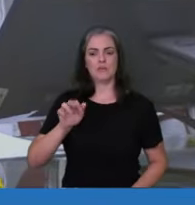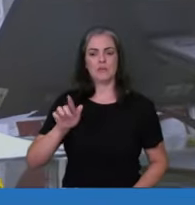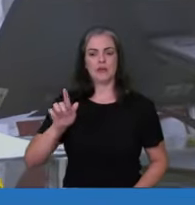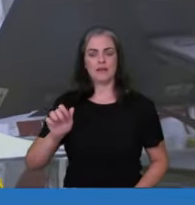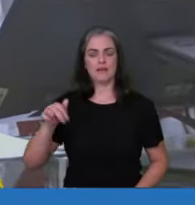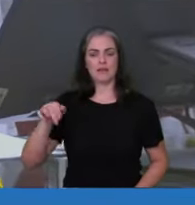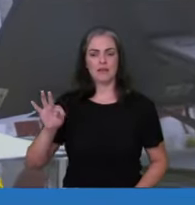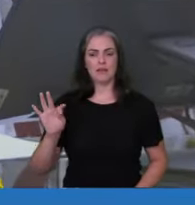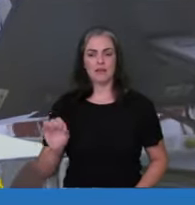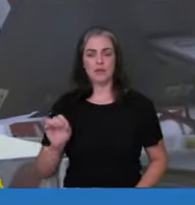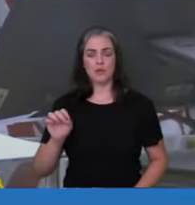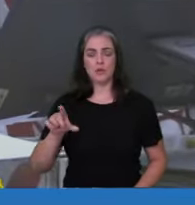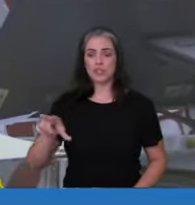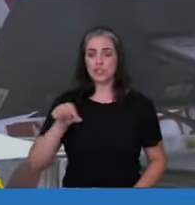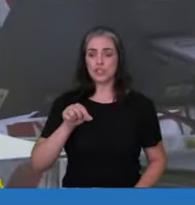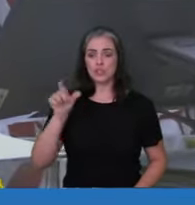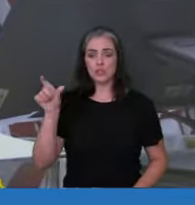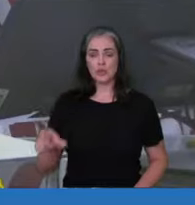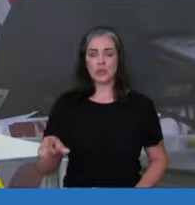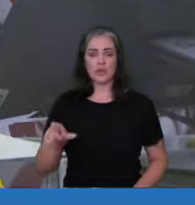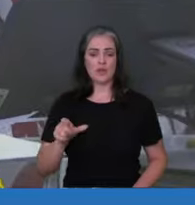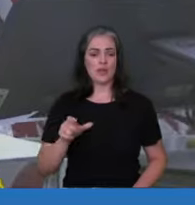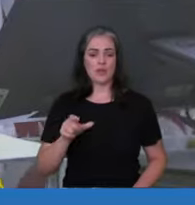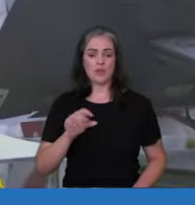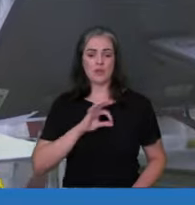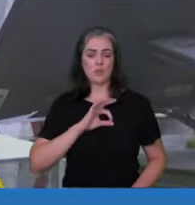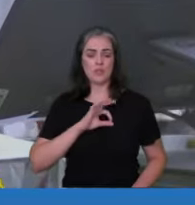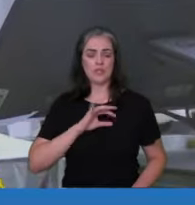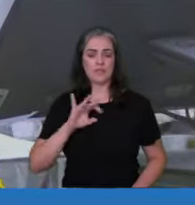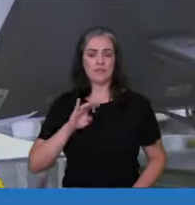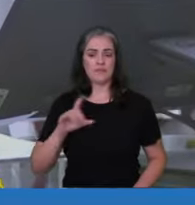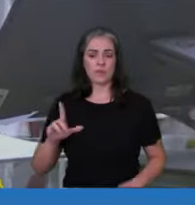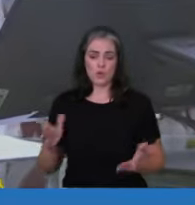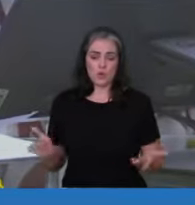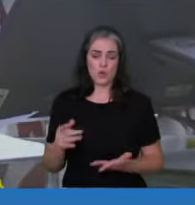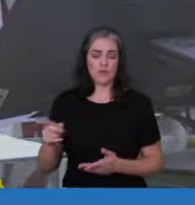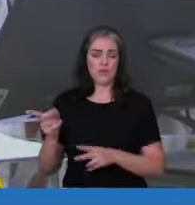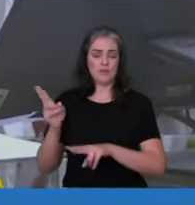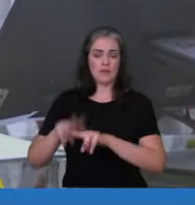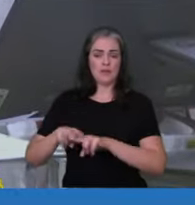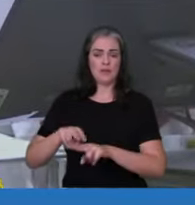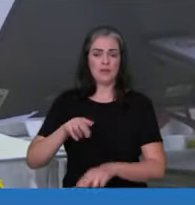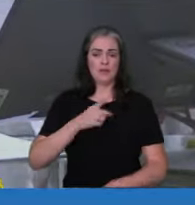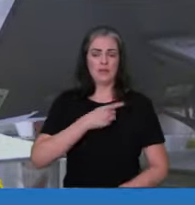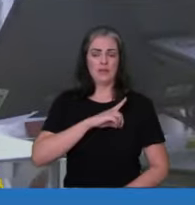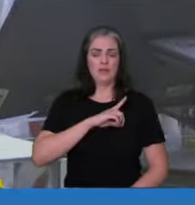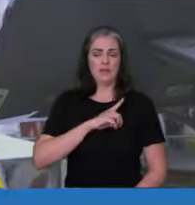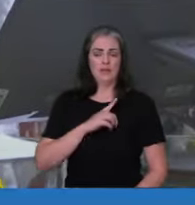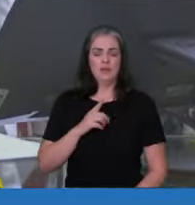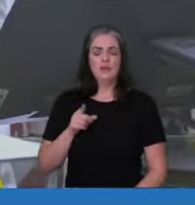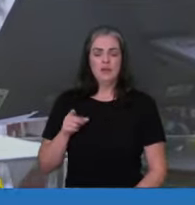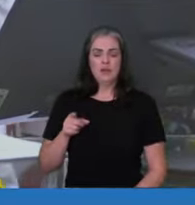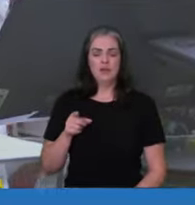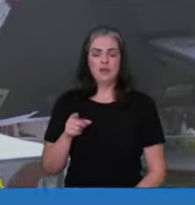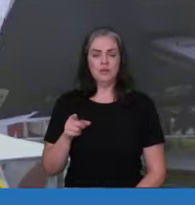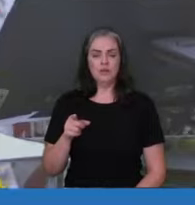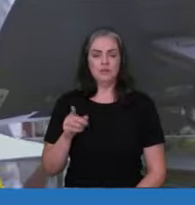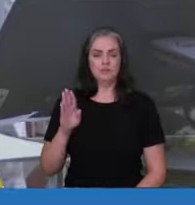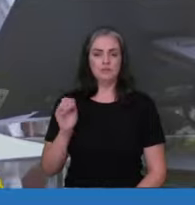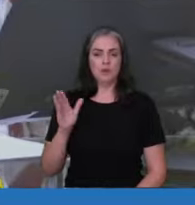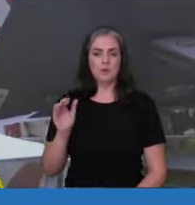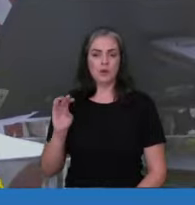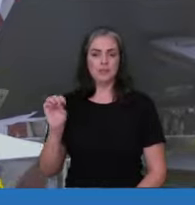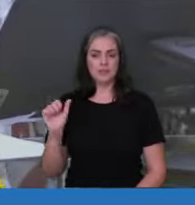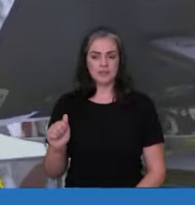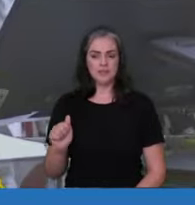Civil, hoje preso, o delegado Rivaldo Barbosa. E é também esse mesmo Estado que precisa se